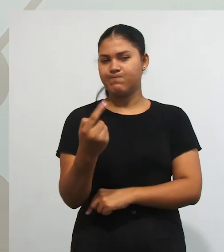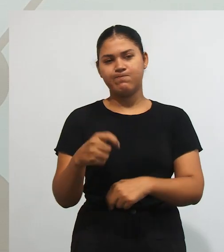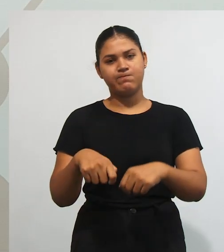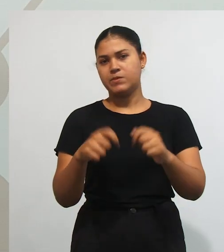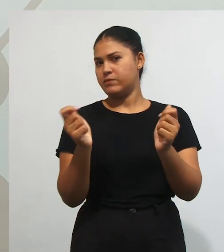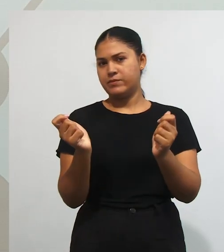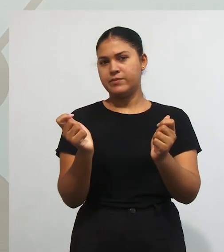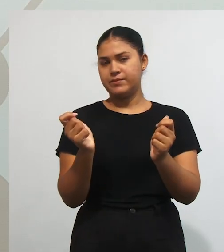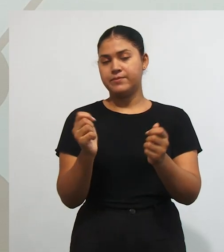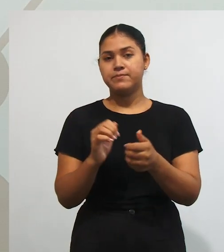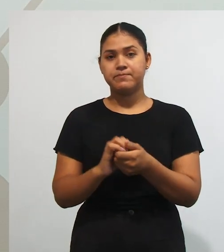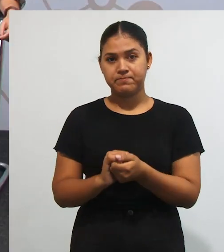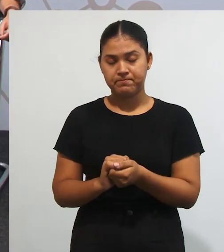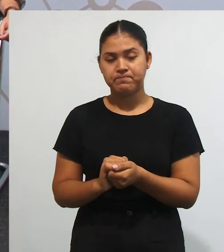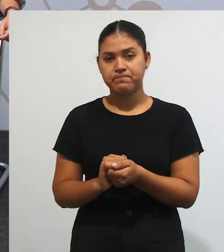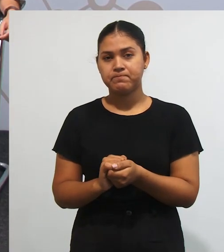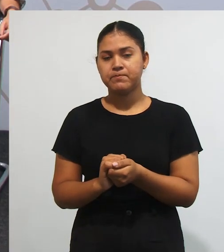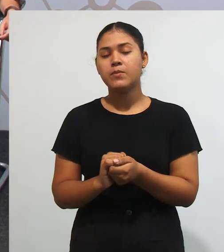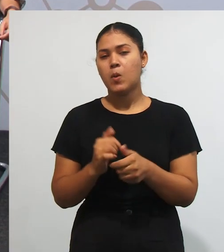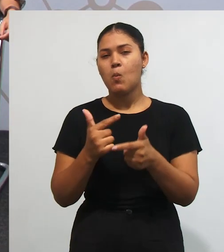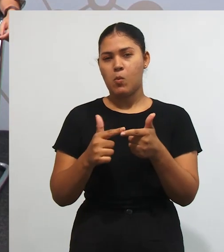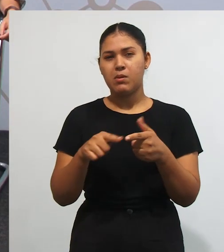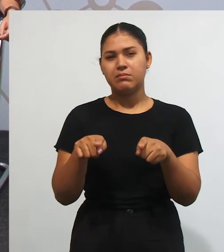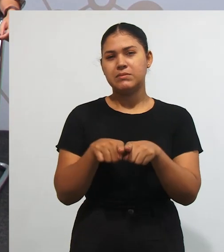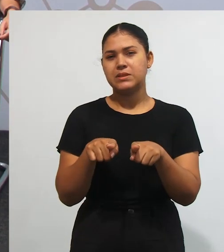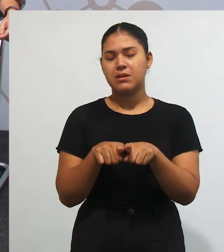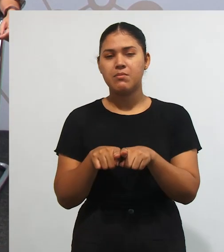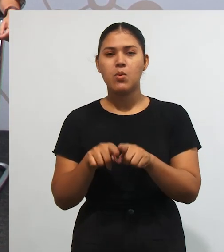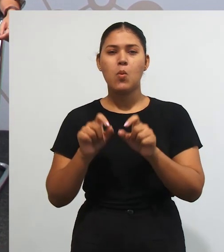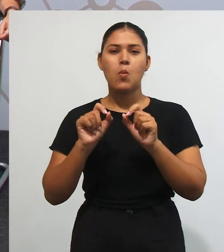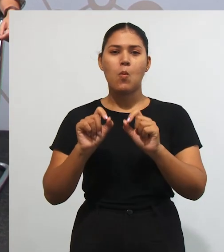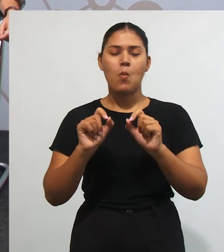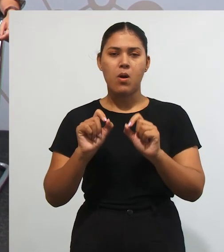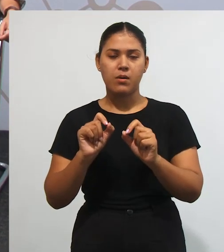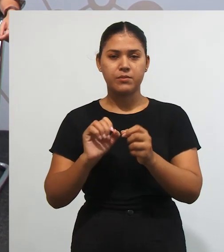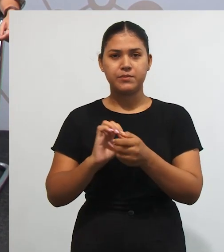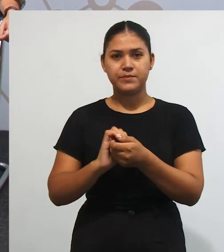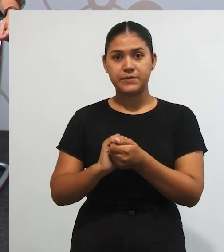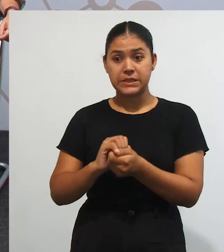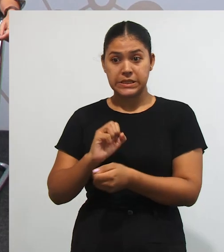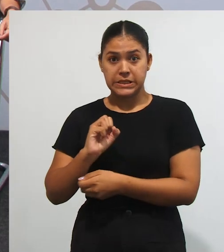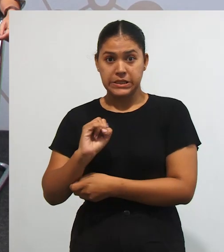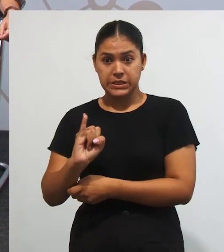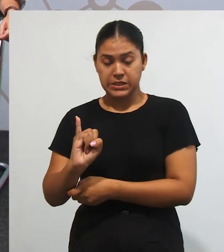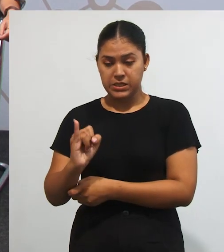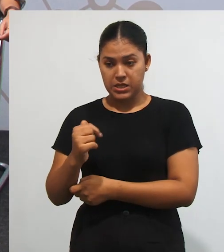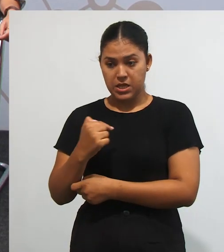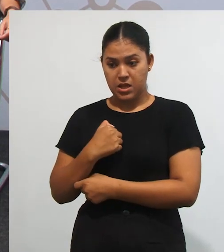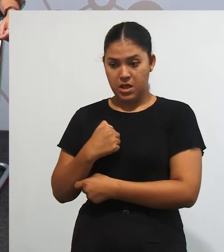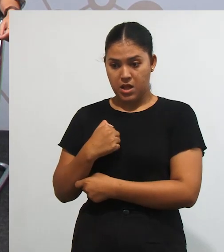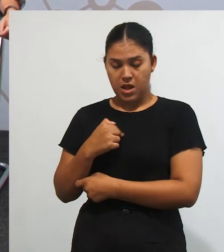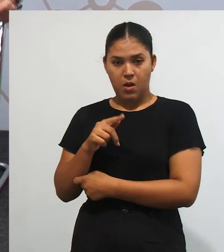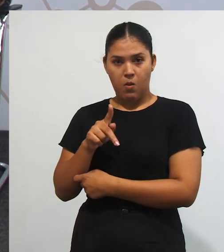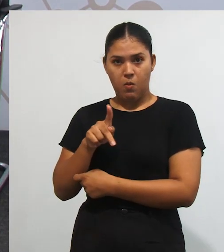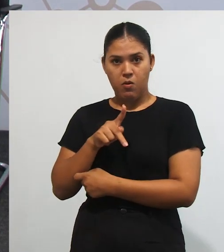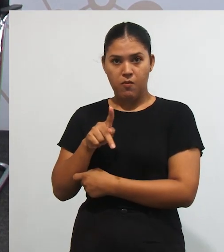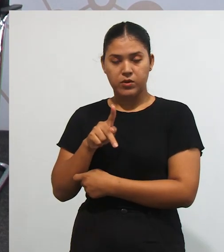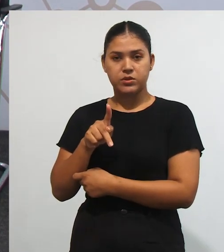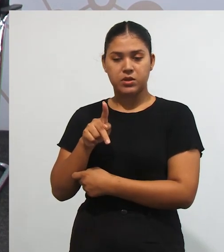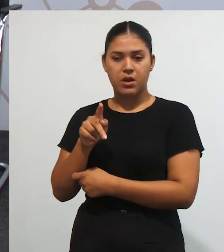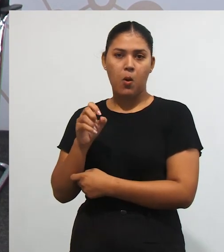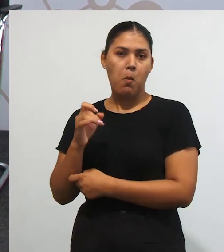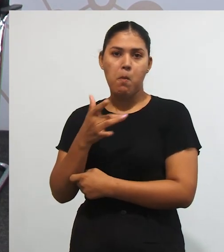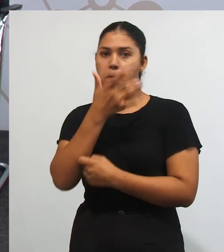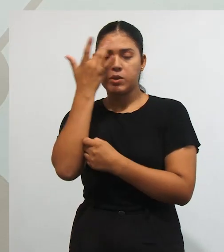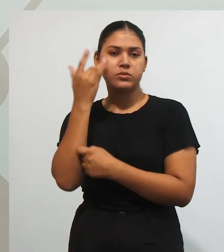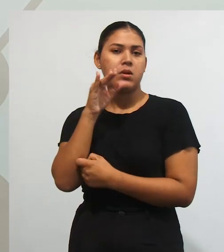dessa concepção que eu vejo como expressão do pensamento está no fato que, se eu não me expresso, quer dizer que eu não penso.